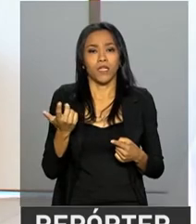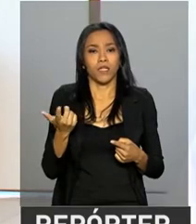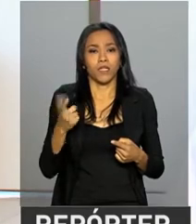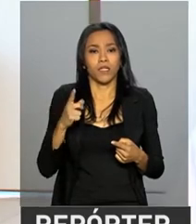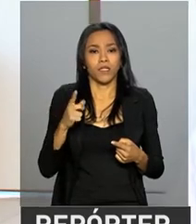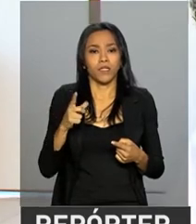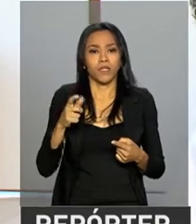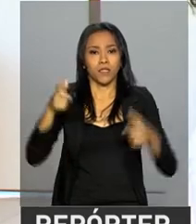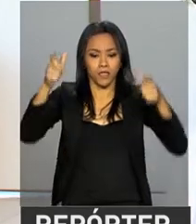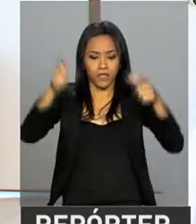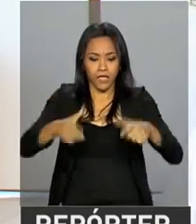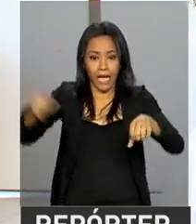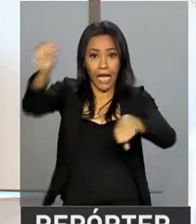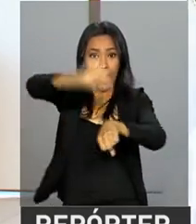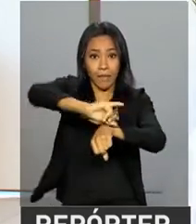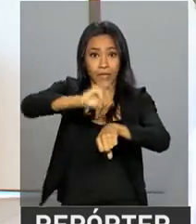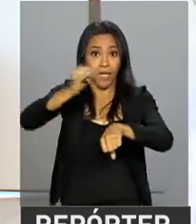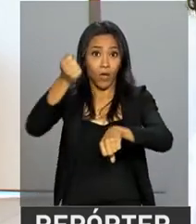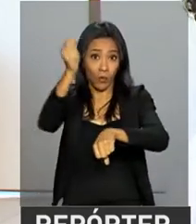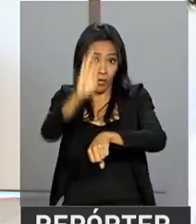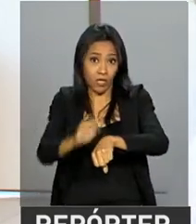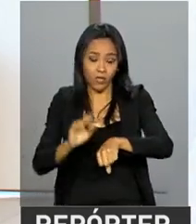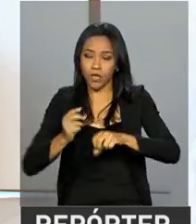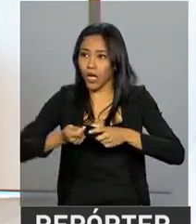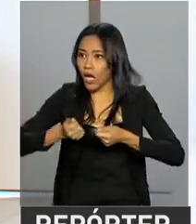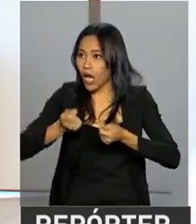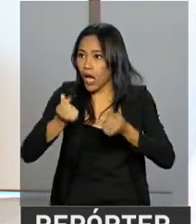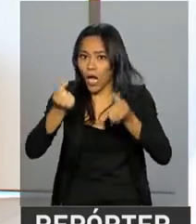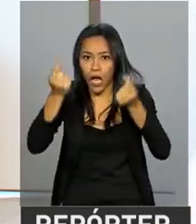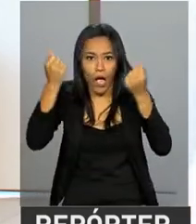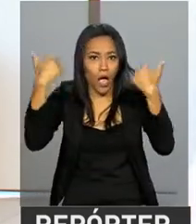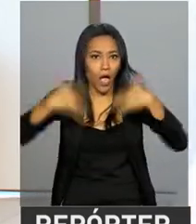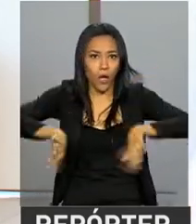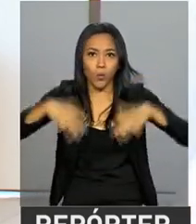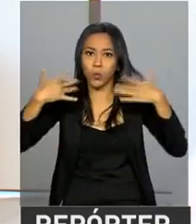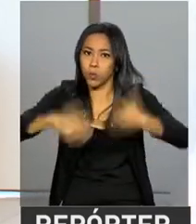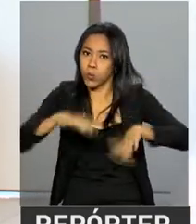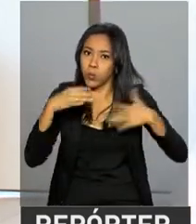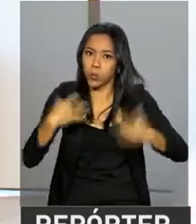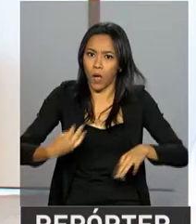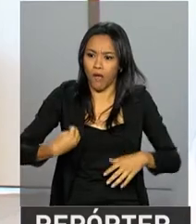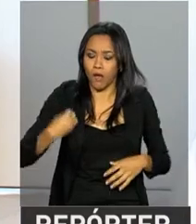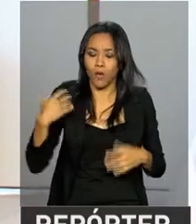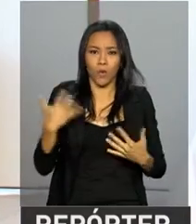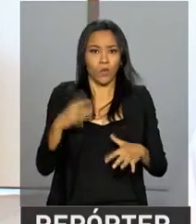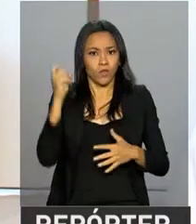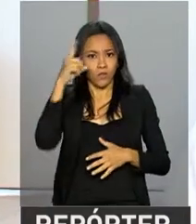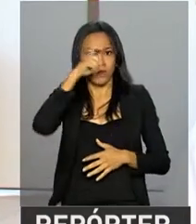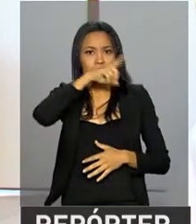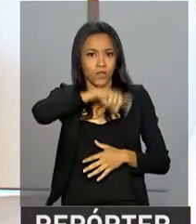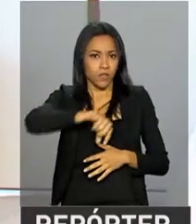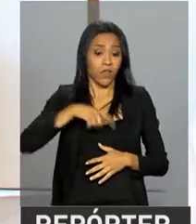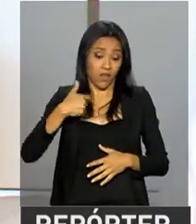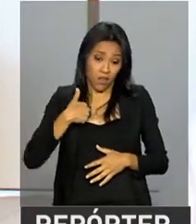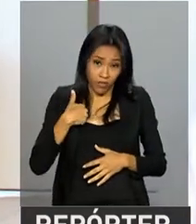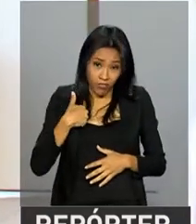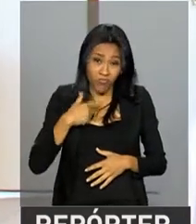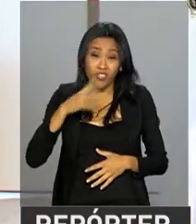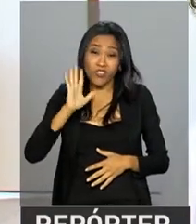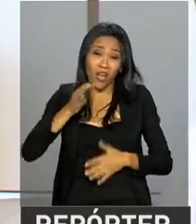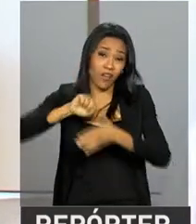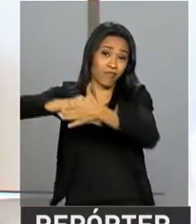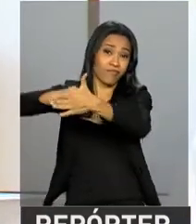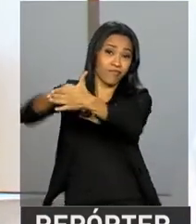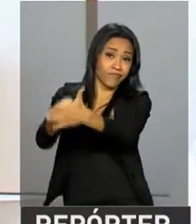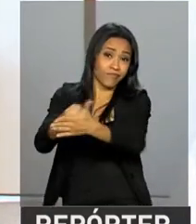na capital do país e tudo aqui é muito mais caro a os custos de vida são muito mais caros eu certamente já teria trancado